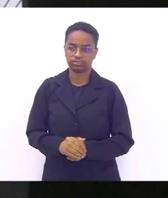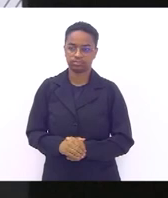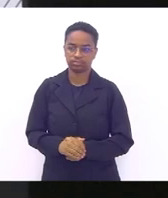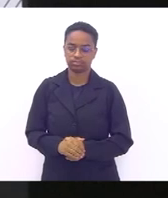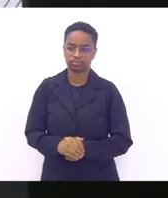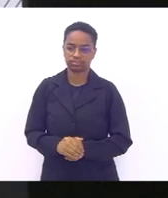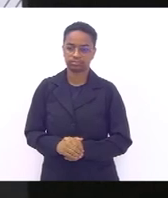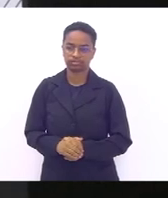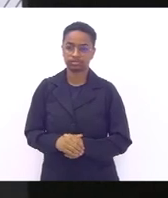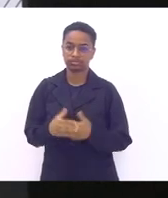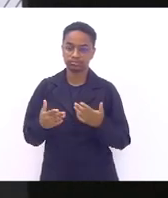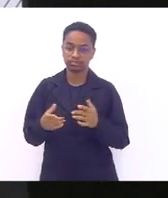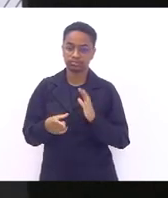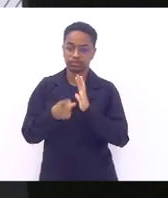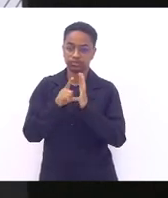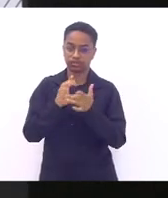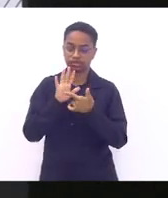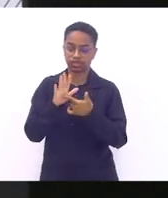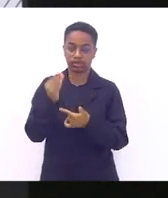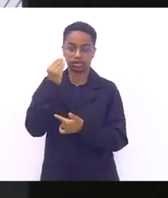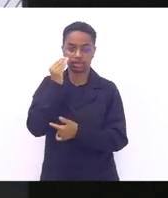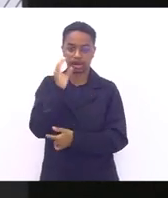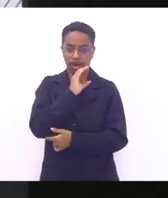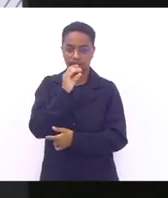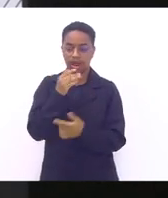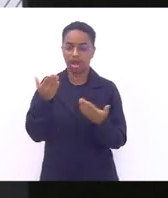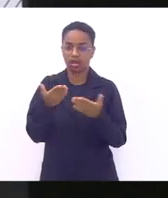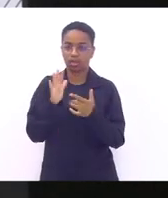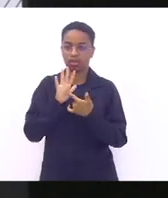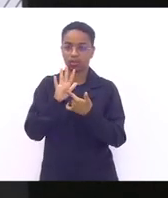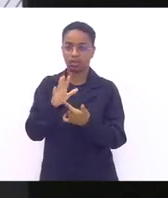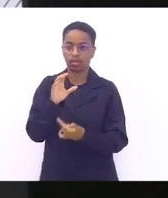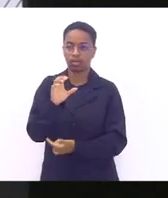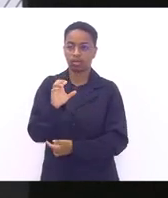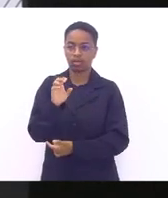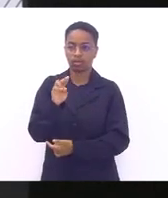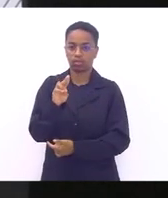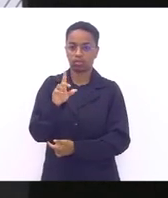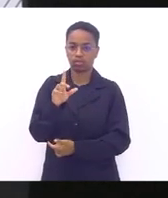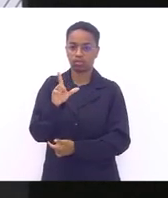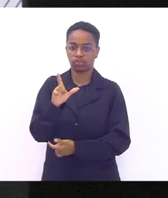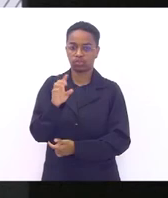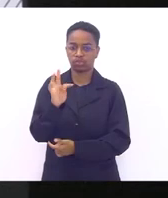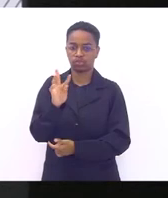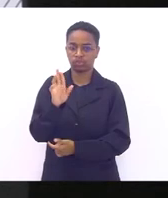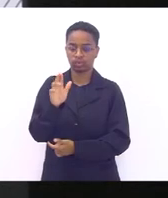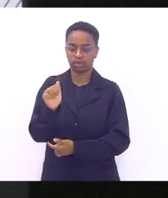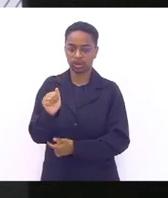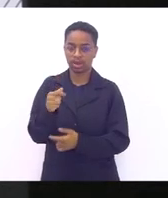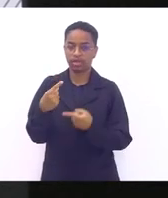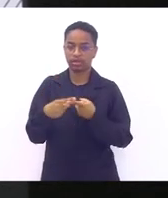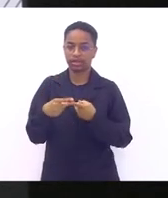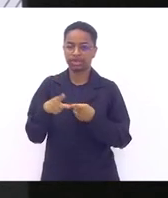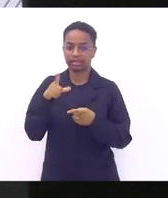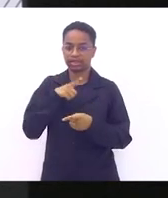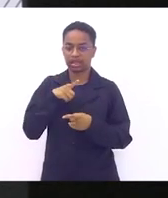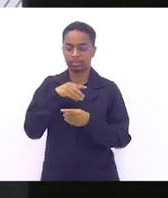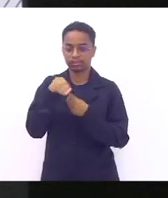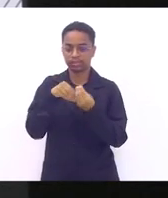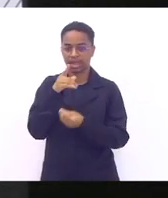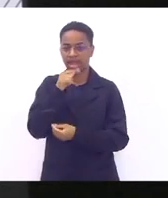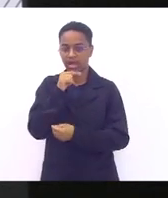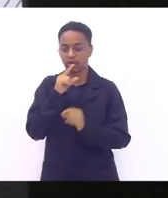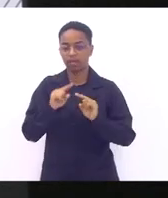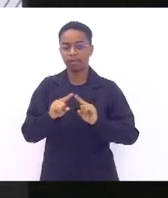Então, o anterior era o teste rápido molecular, e aqui da cultura. Além da cultura líquida, como eu falei do MGT, a gente